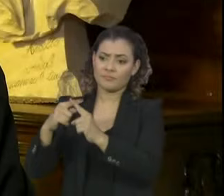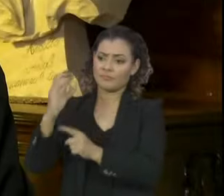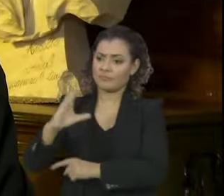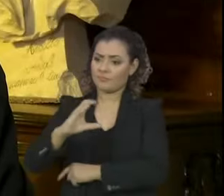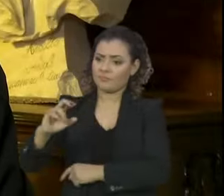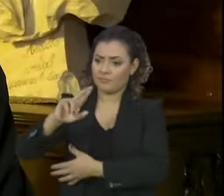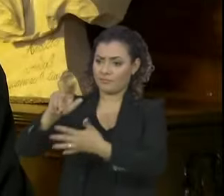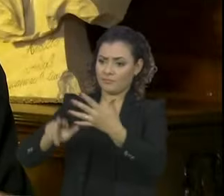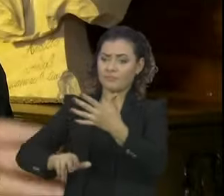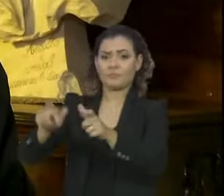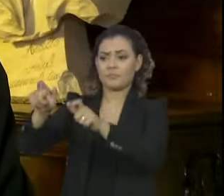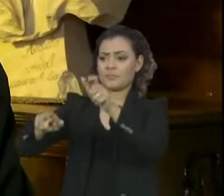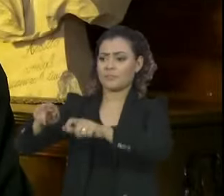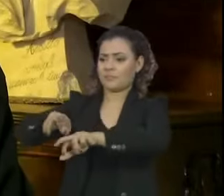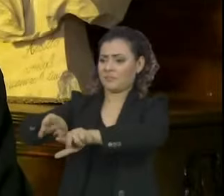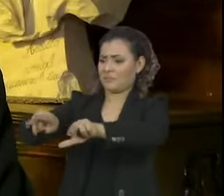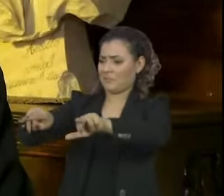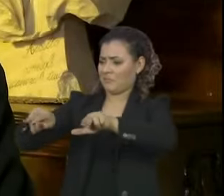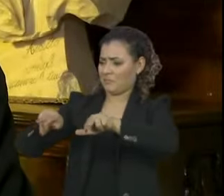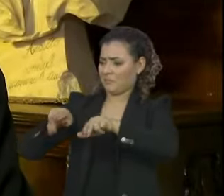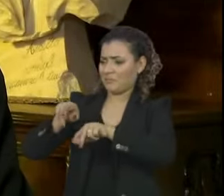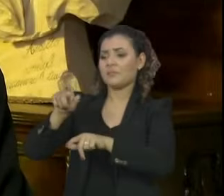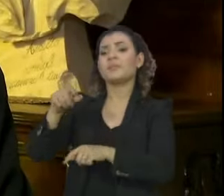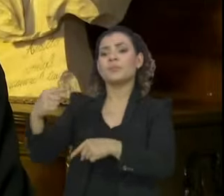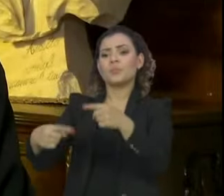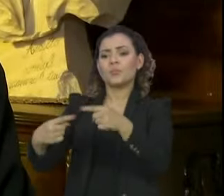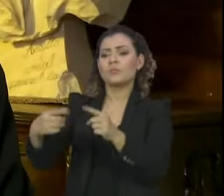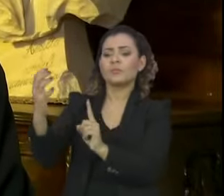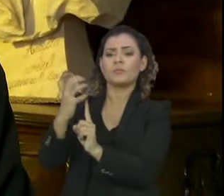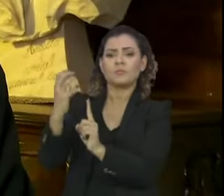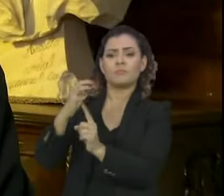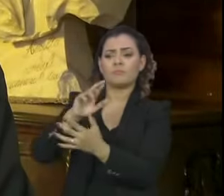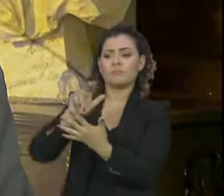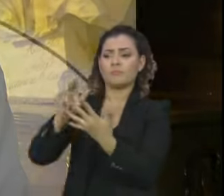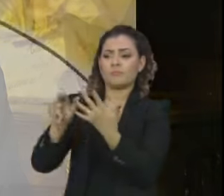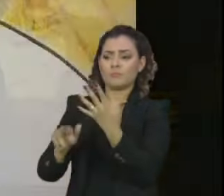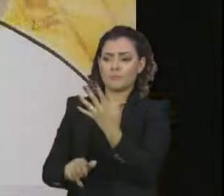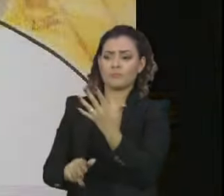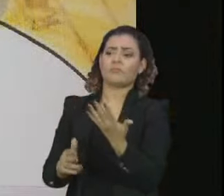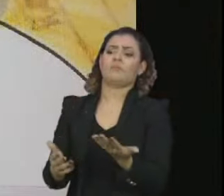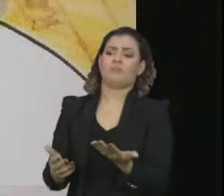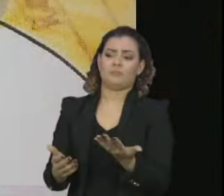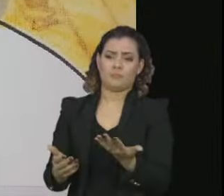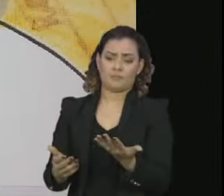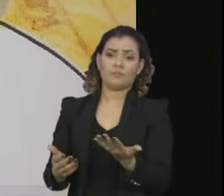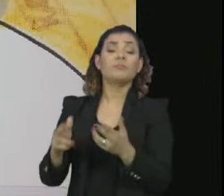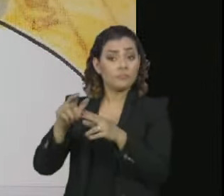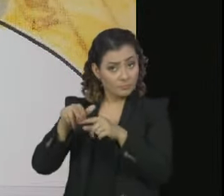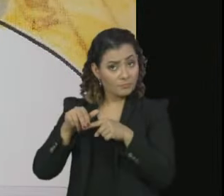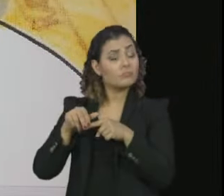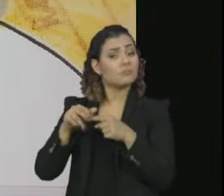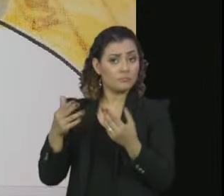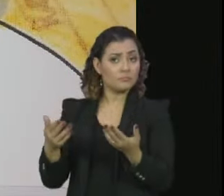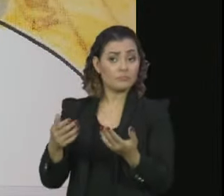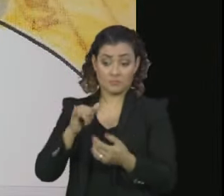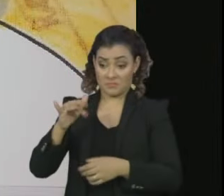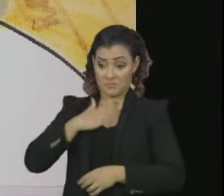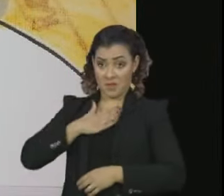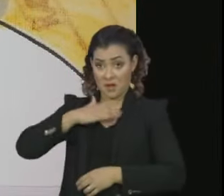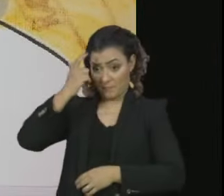que são de uma árvore infinidade de convicções políticas e se eu adota uma posição partidária